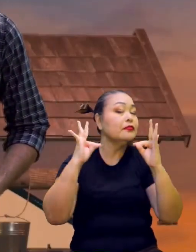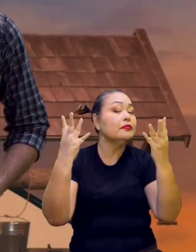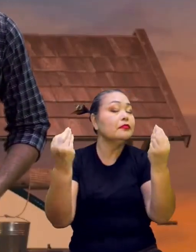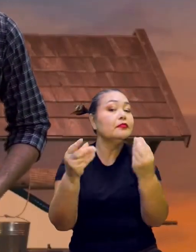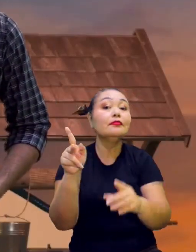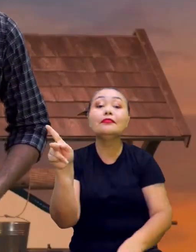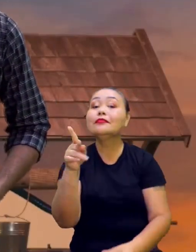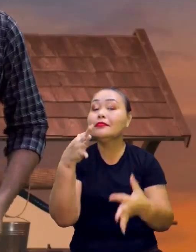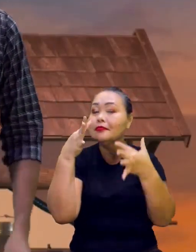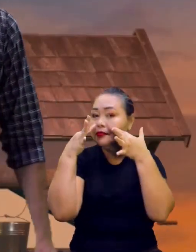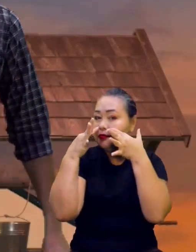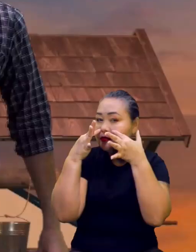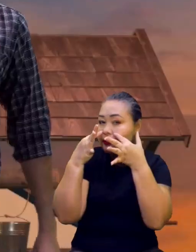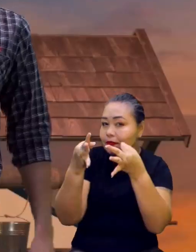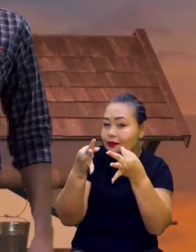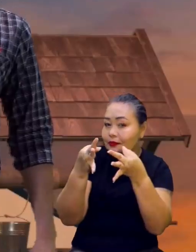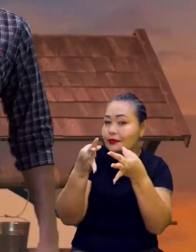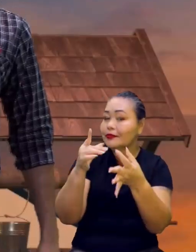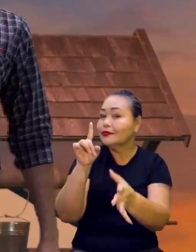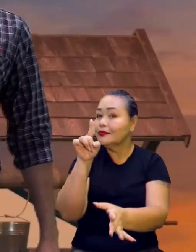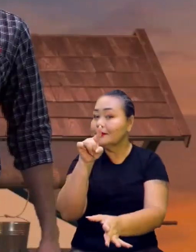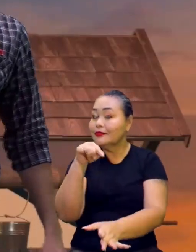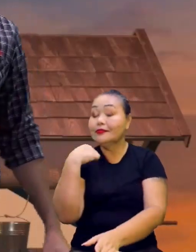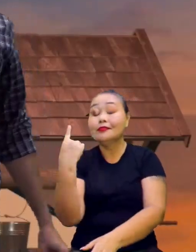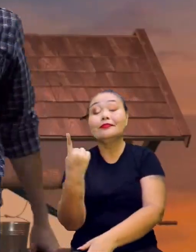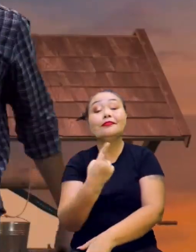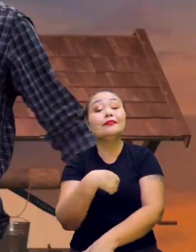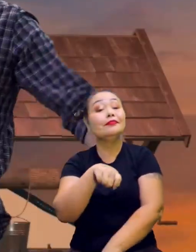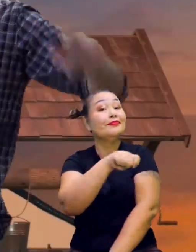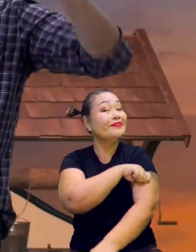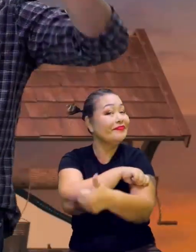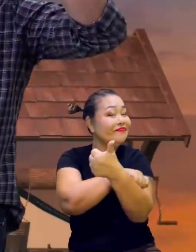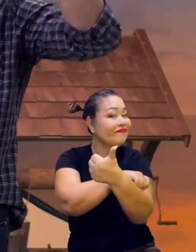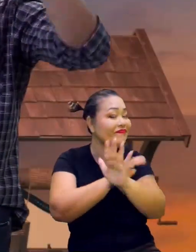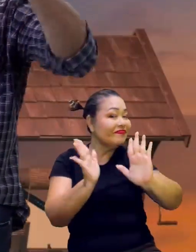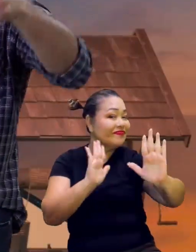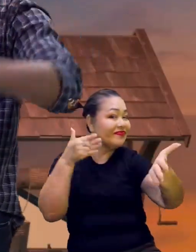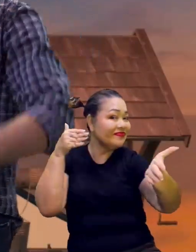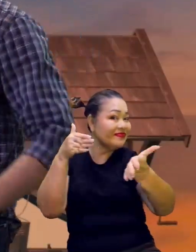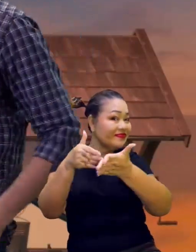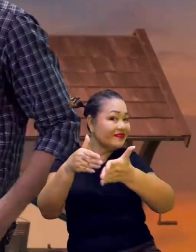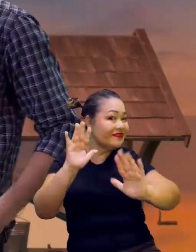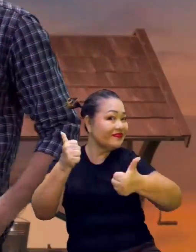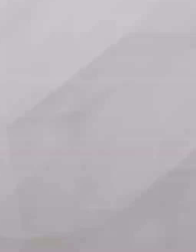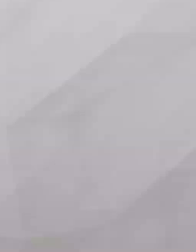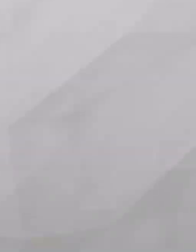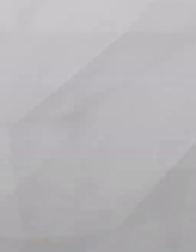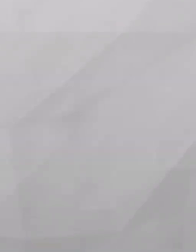professores presenciais e os nossos queridos estudantes. Tchau e até a próxima.